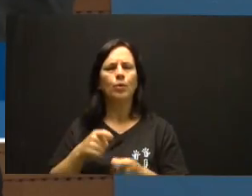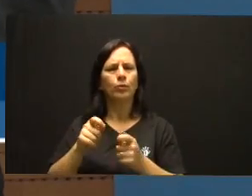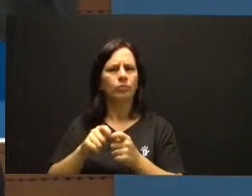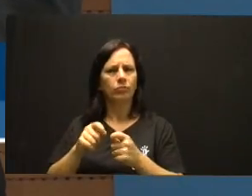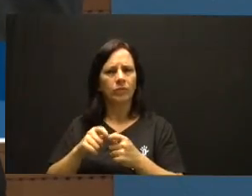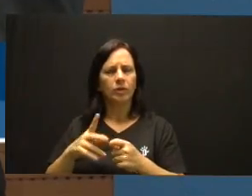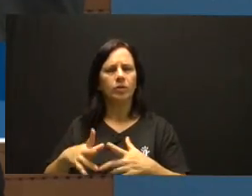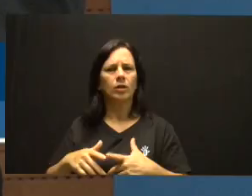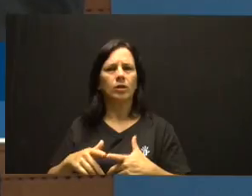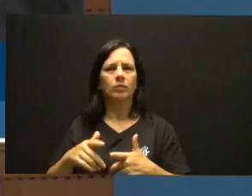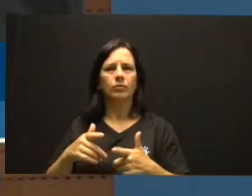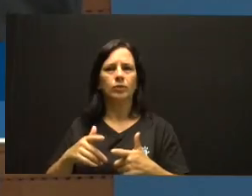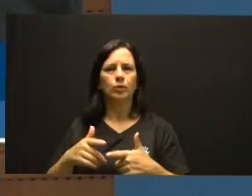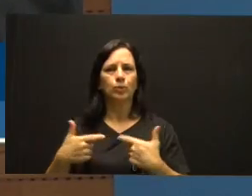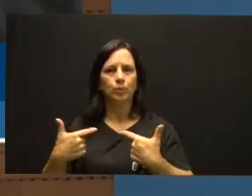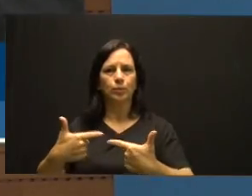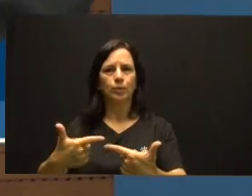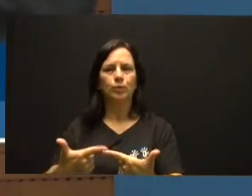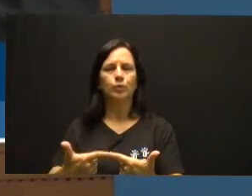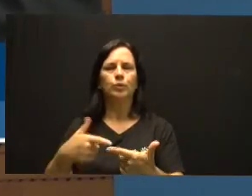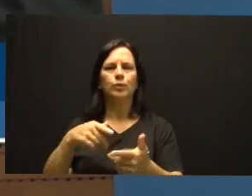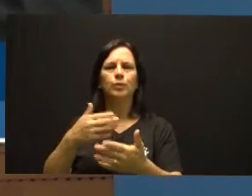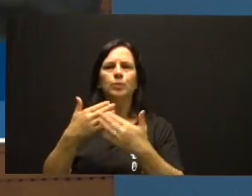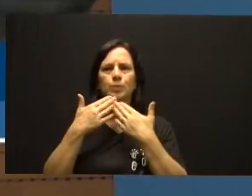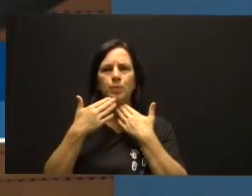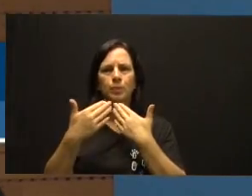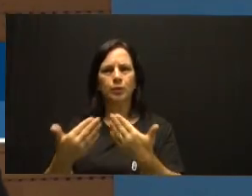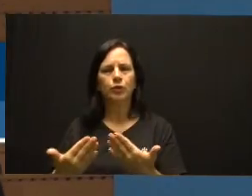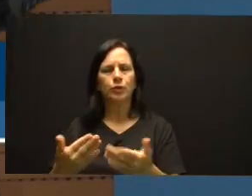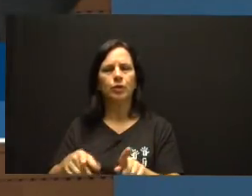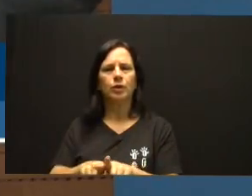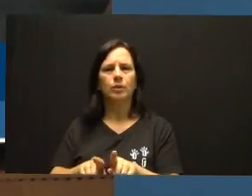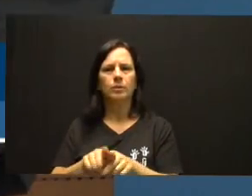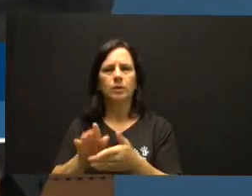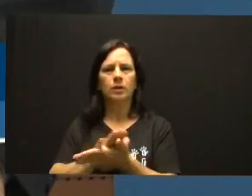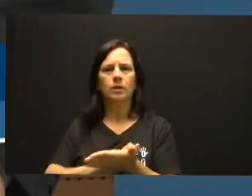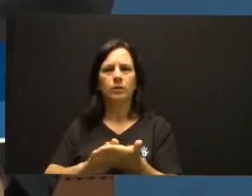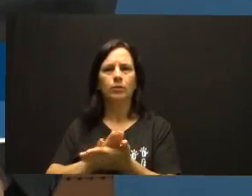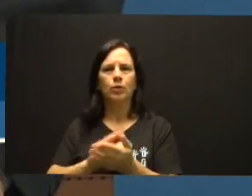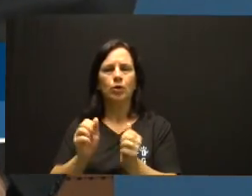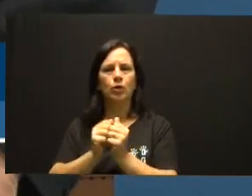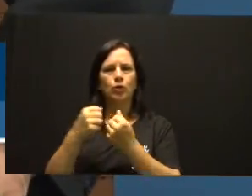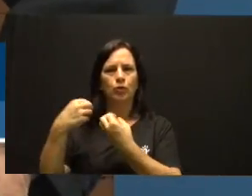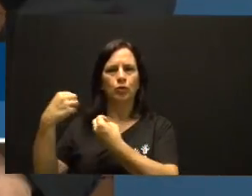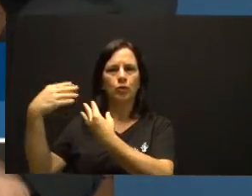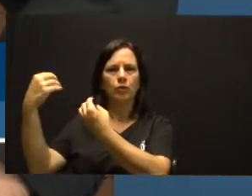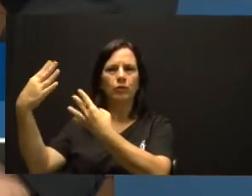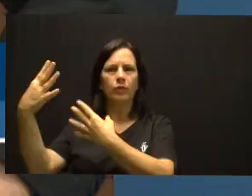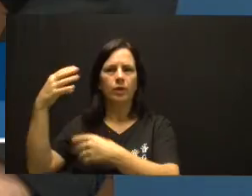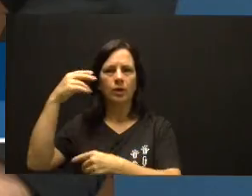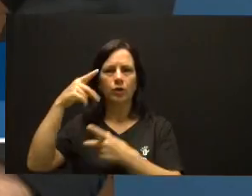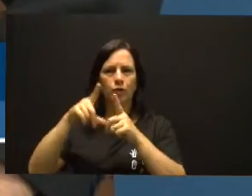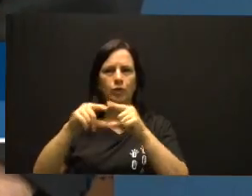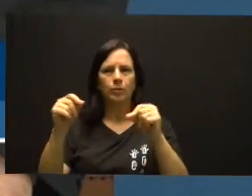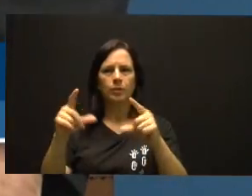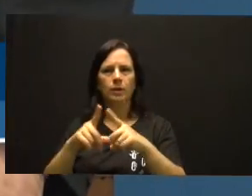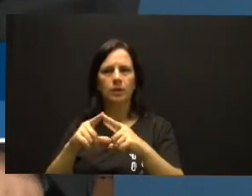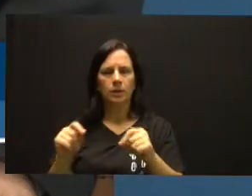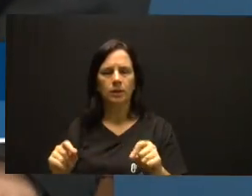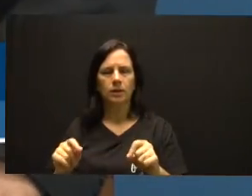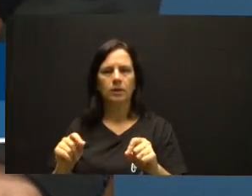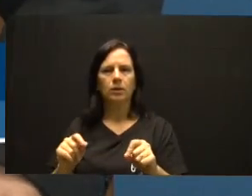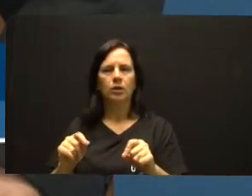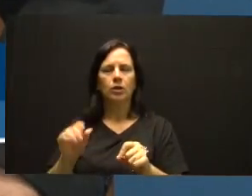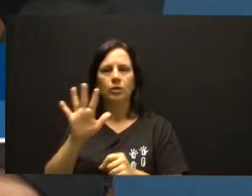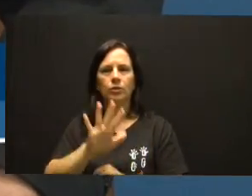esgotamos as nossas prerrogativas. Ora, o Poder Municipal, nós fomos até Brasília, capital federal. Nós fomos até o